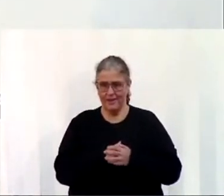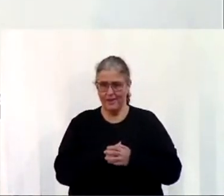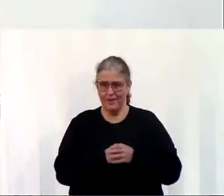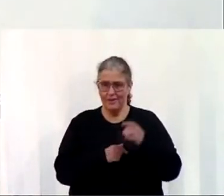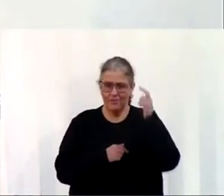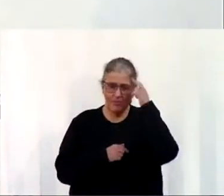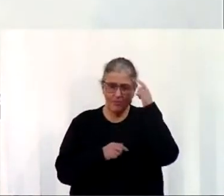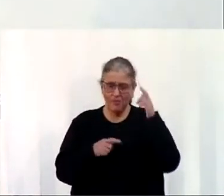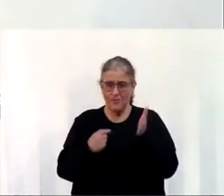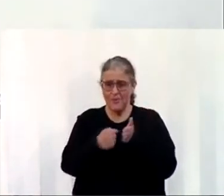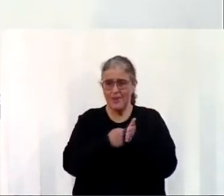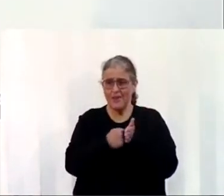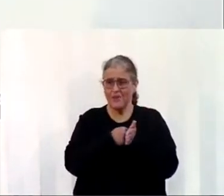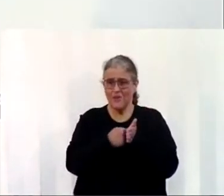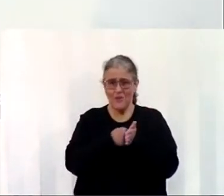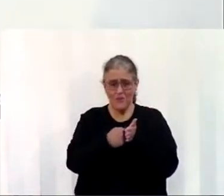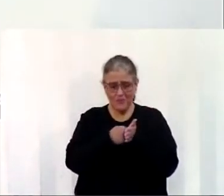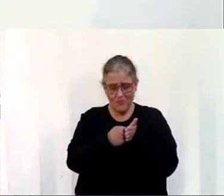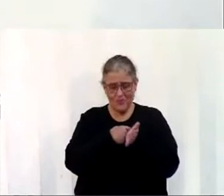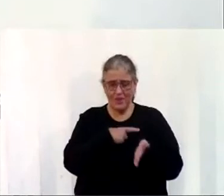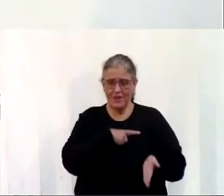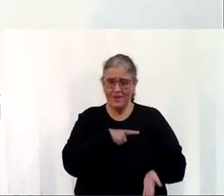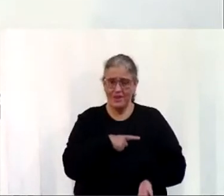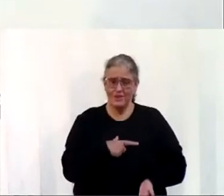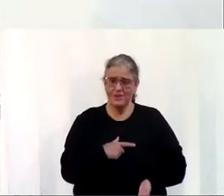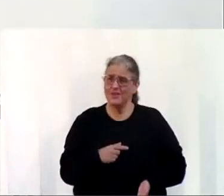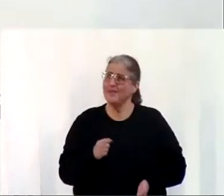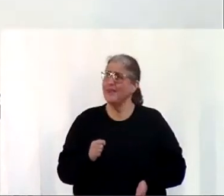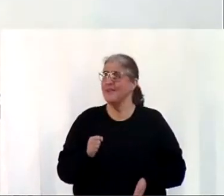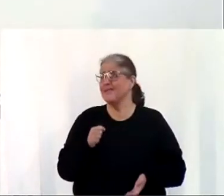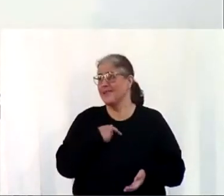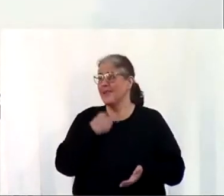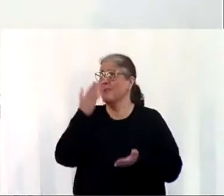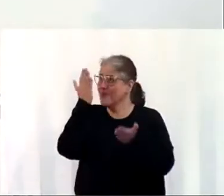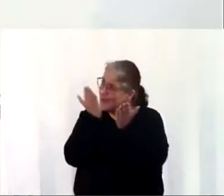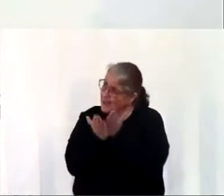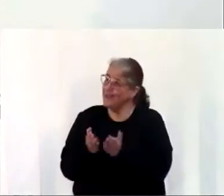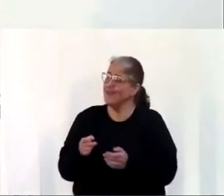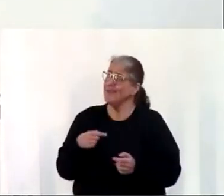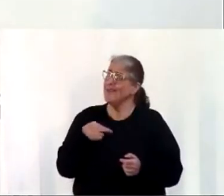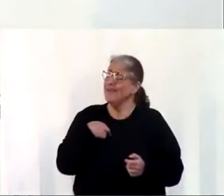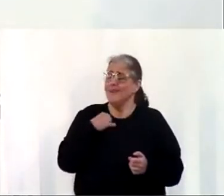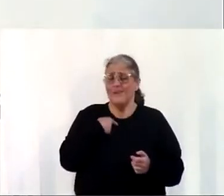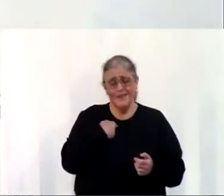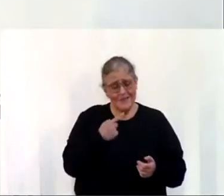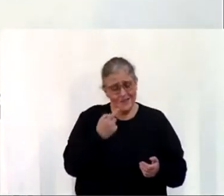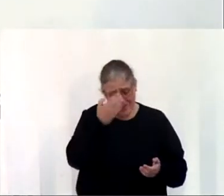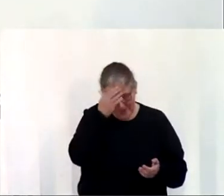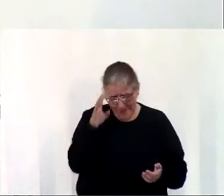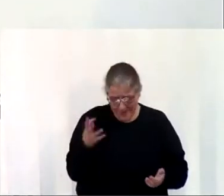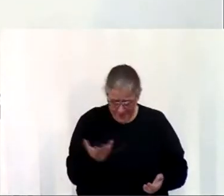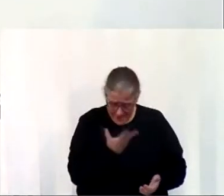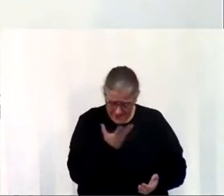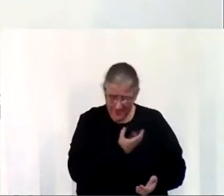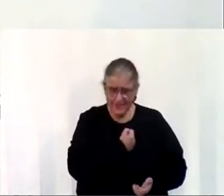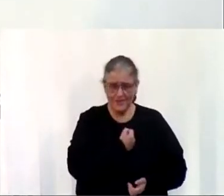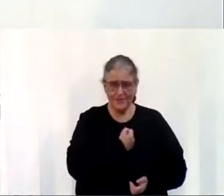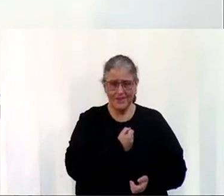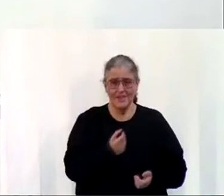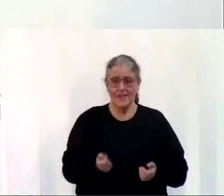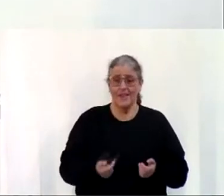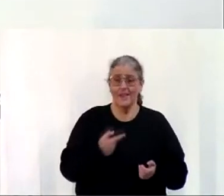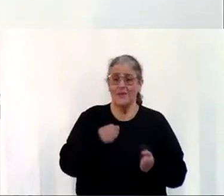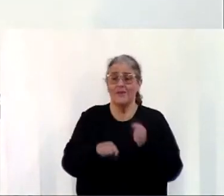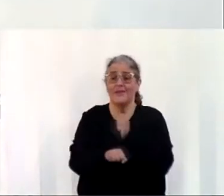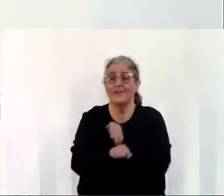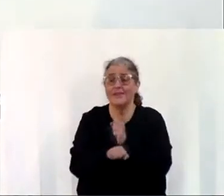perguntando: será que eu sou crente mesmo? Será que eu sou salvo mesmo? Será que Deus me espera mesmo naquele final de estrada que o